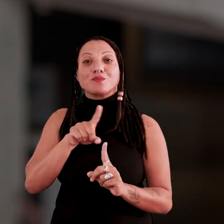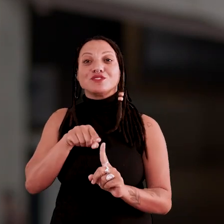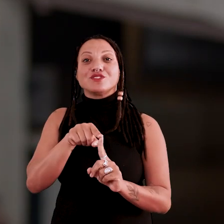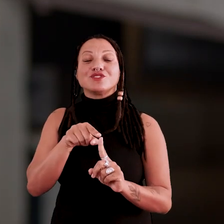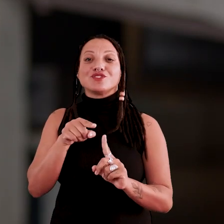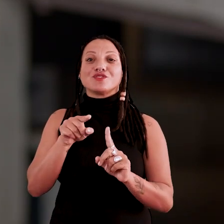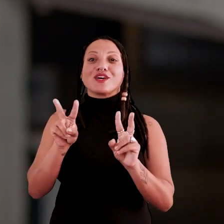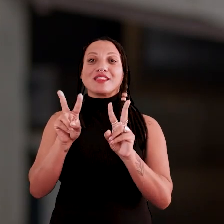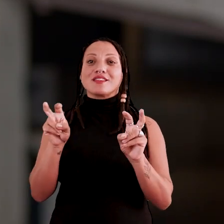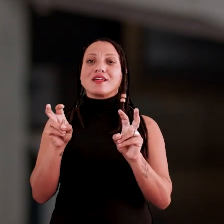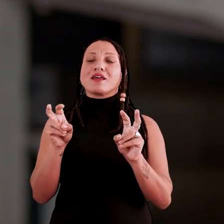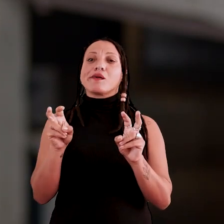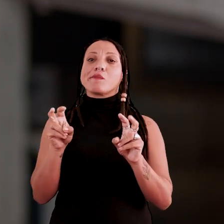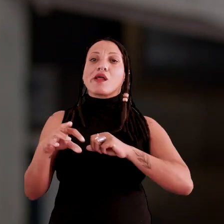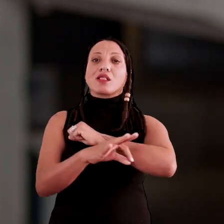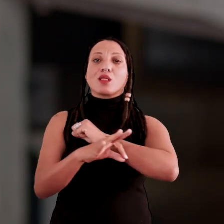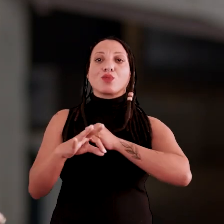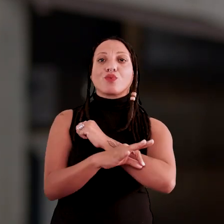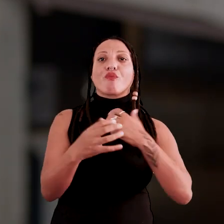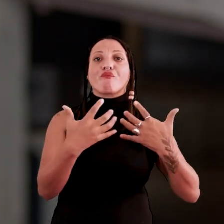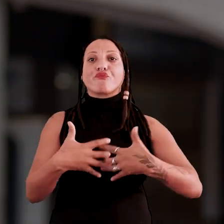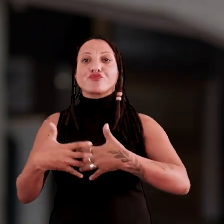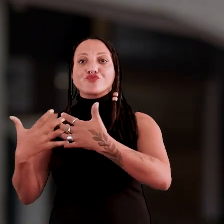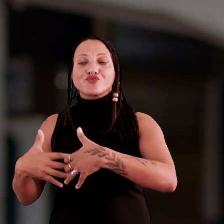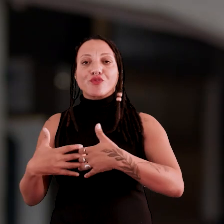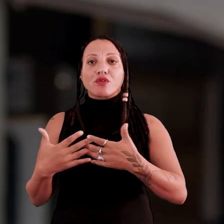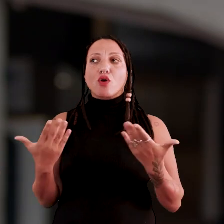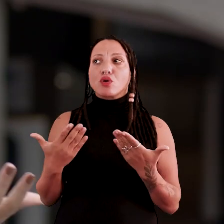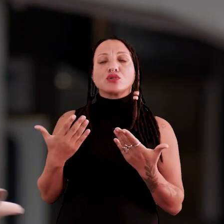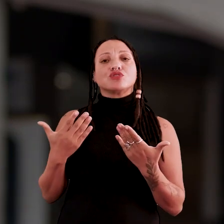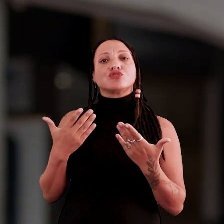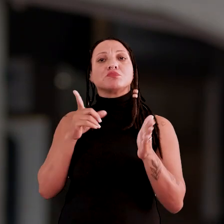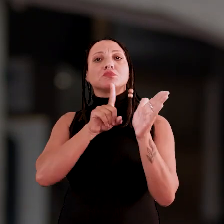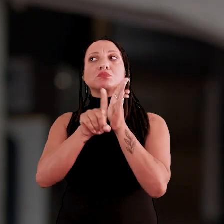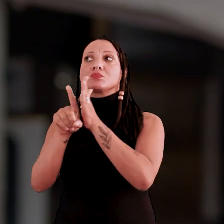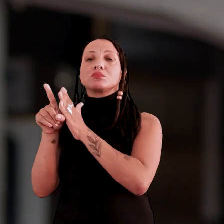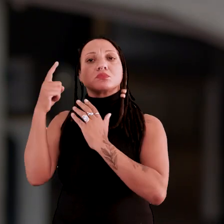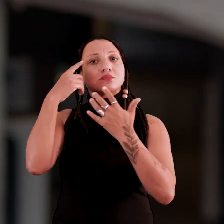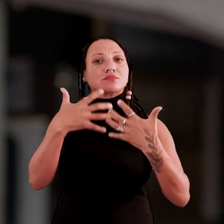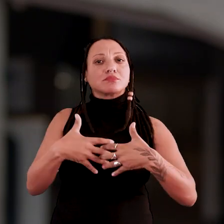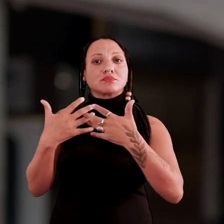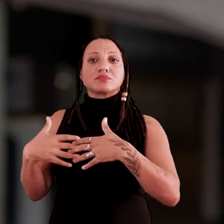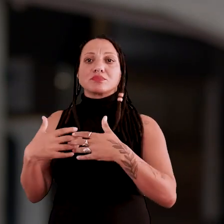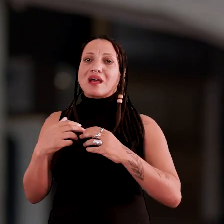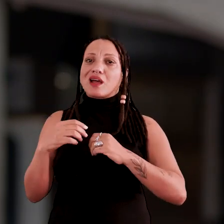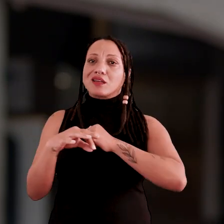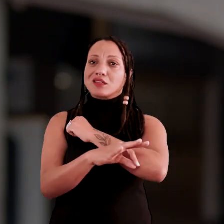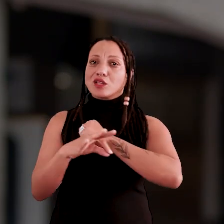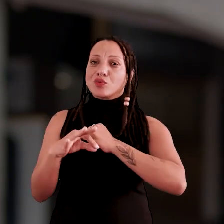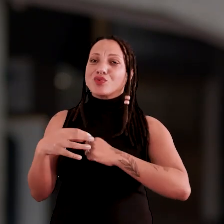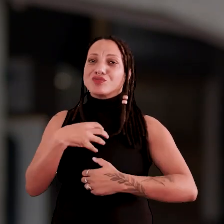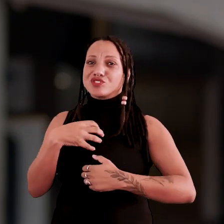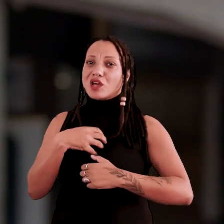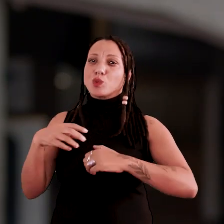E durante esse processo de entender um pouco como eu poderia falar sobre a crítica em relação ao próprio processo da construção, comecei a tentar entender